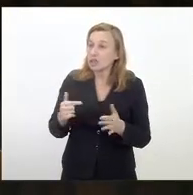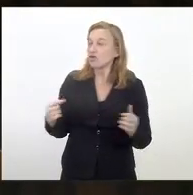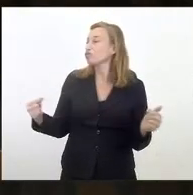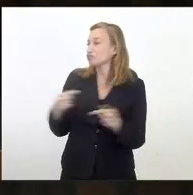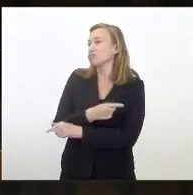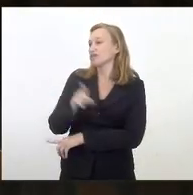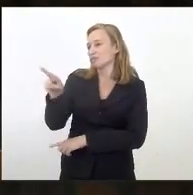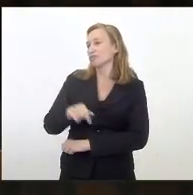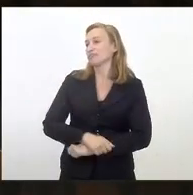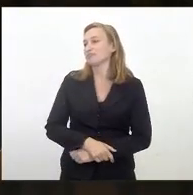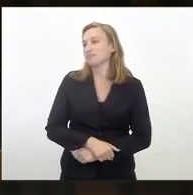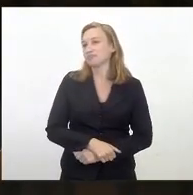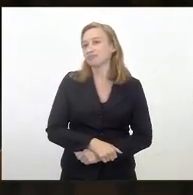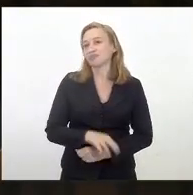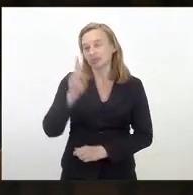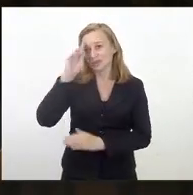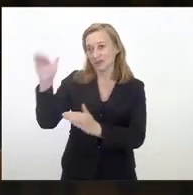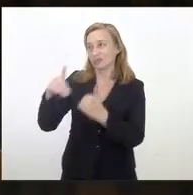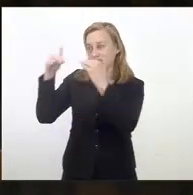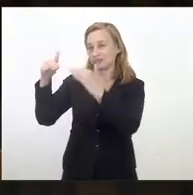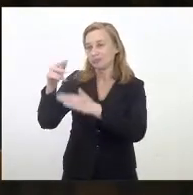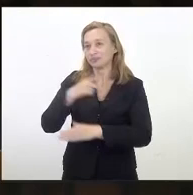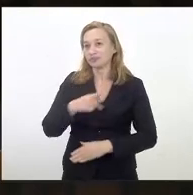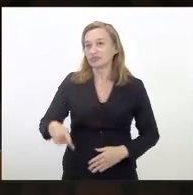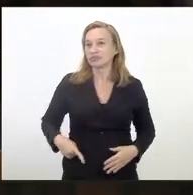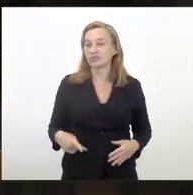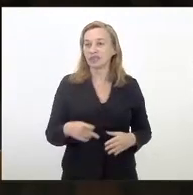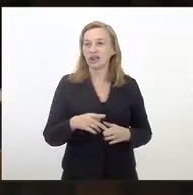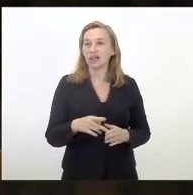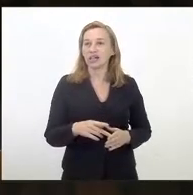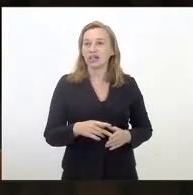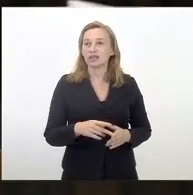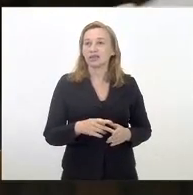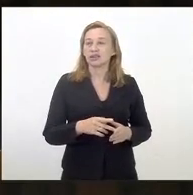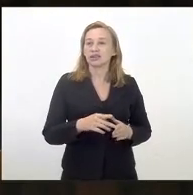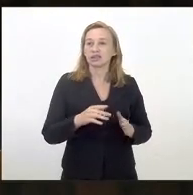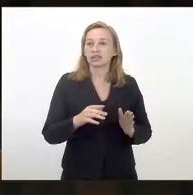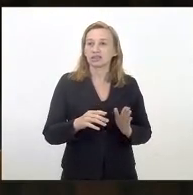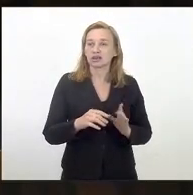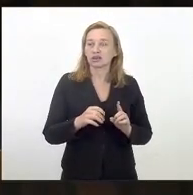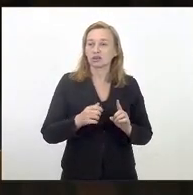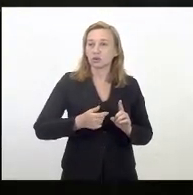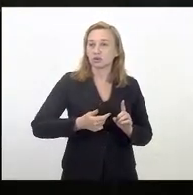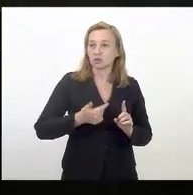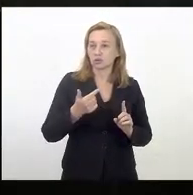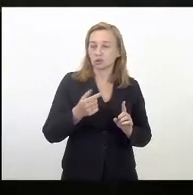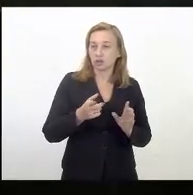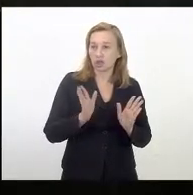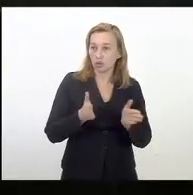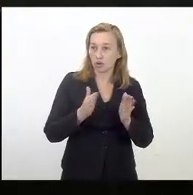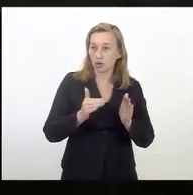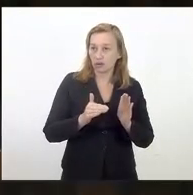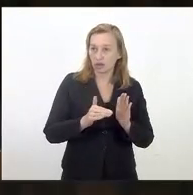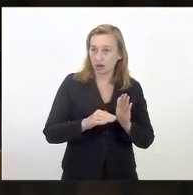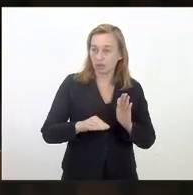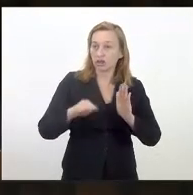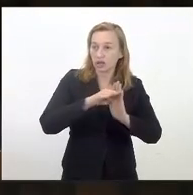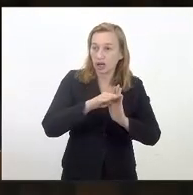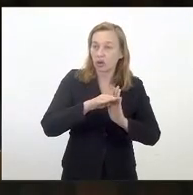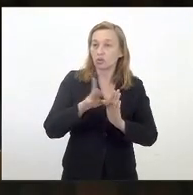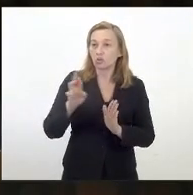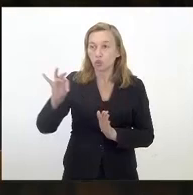de vossa excelência um ano a receita do segundo semestre vai subir a minha opinião mas eu conta dos olhos